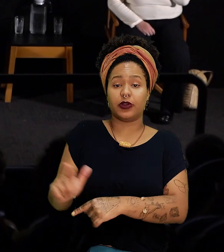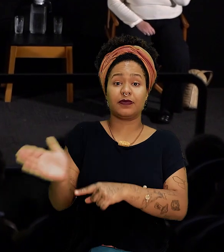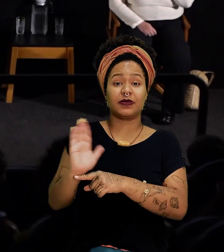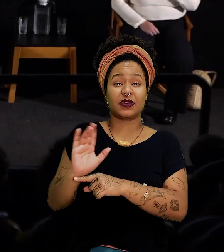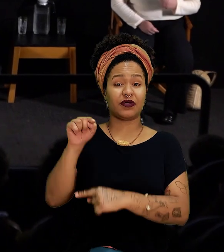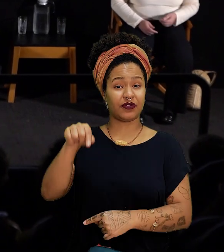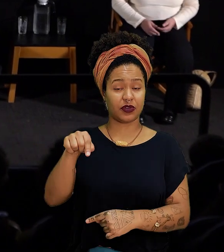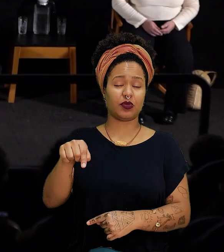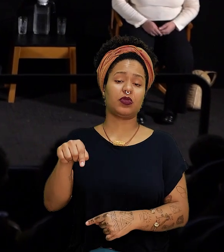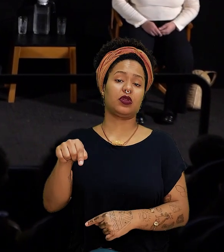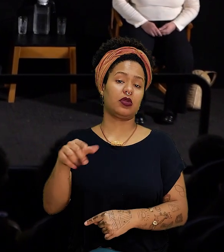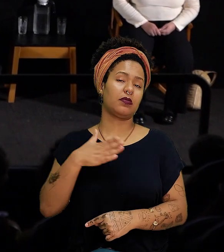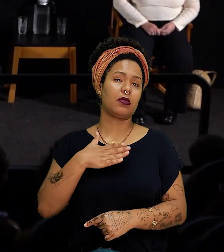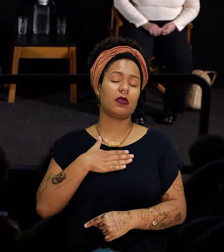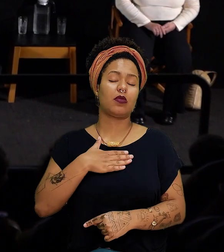um filme, na